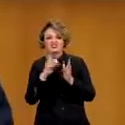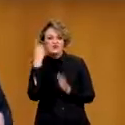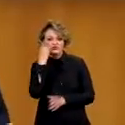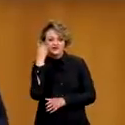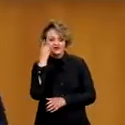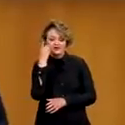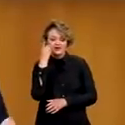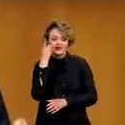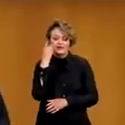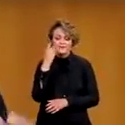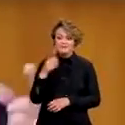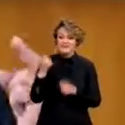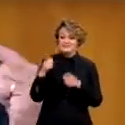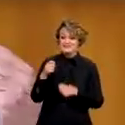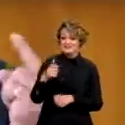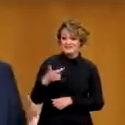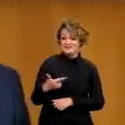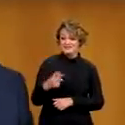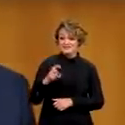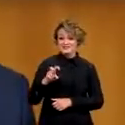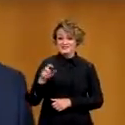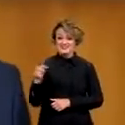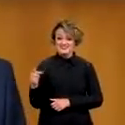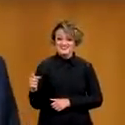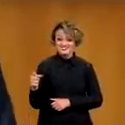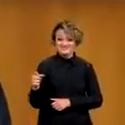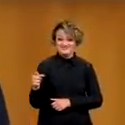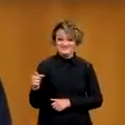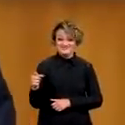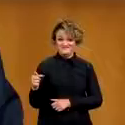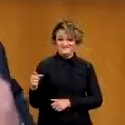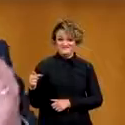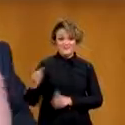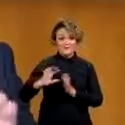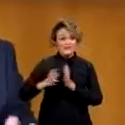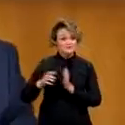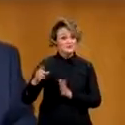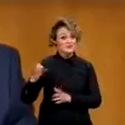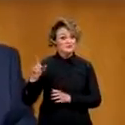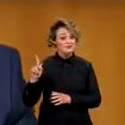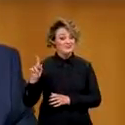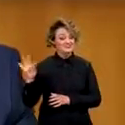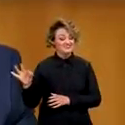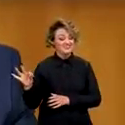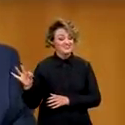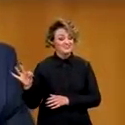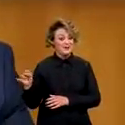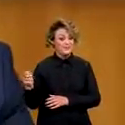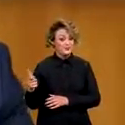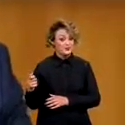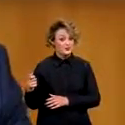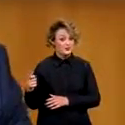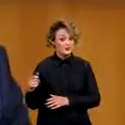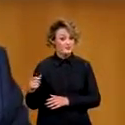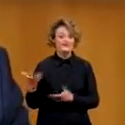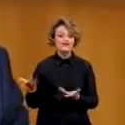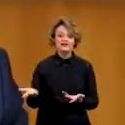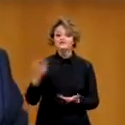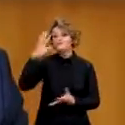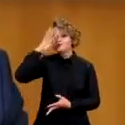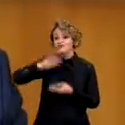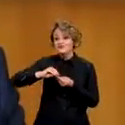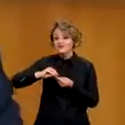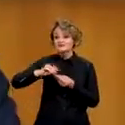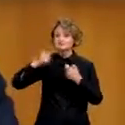mínimo 257 para a maioria simples. Ou seja, então, isso só demonstra que você tem